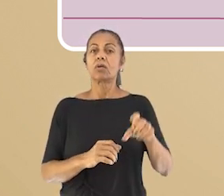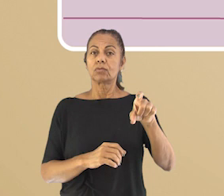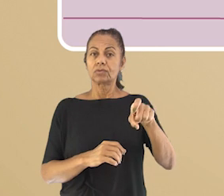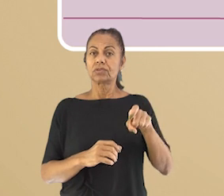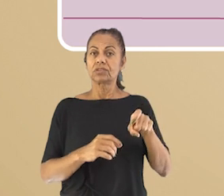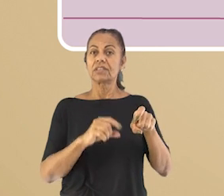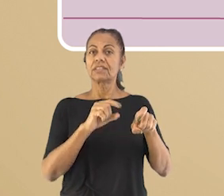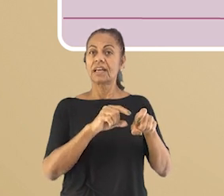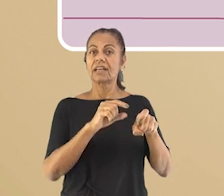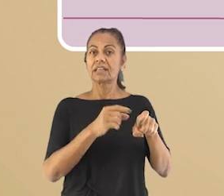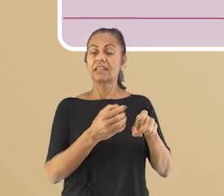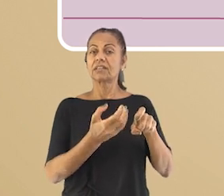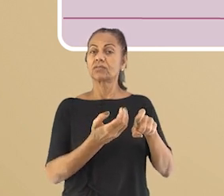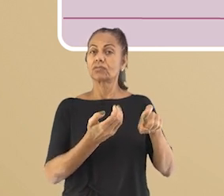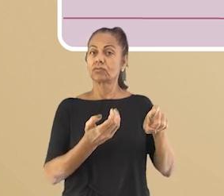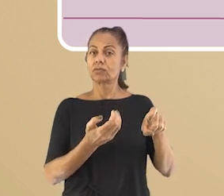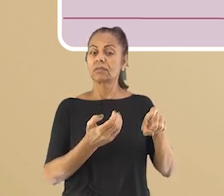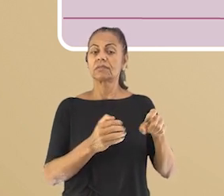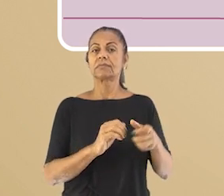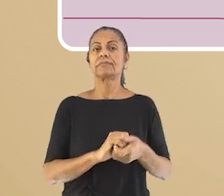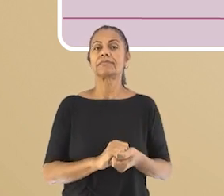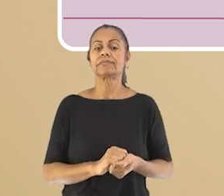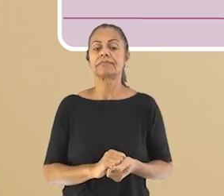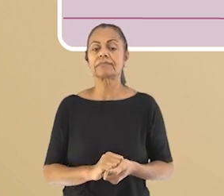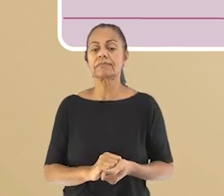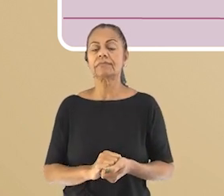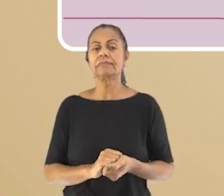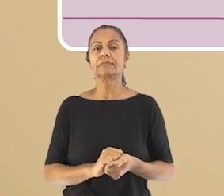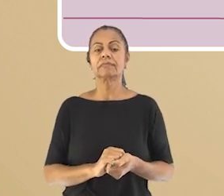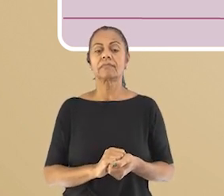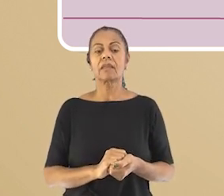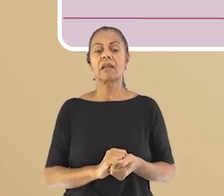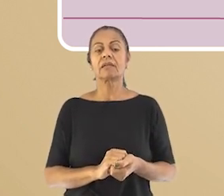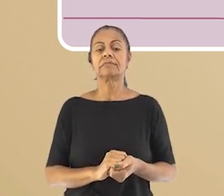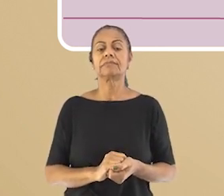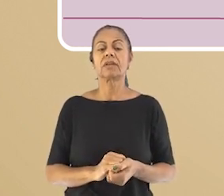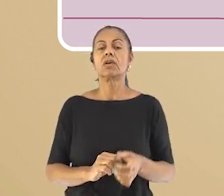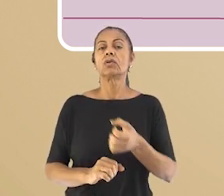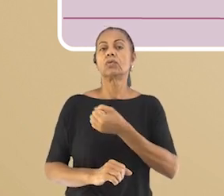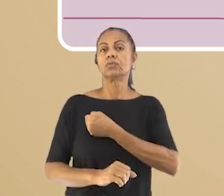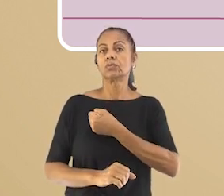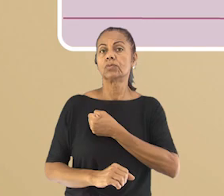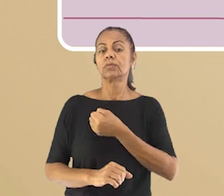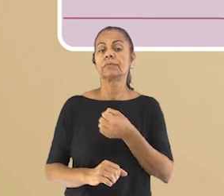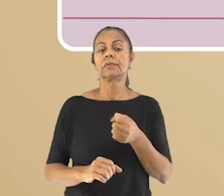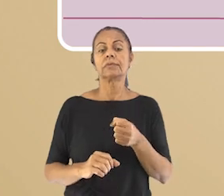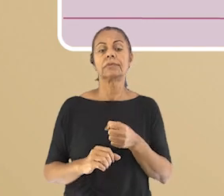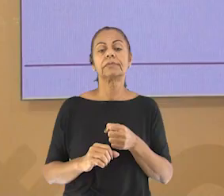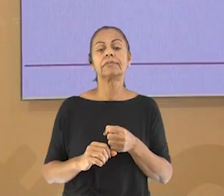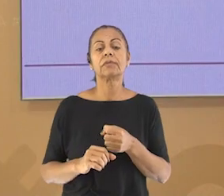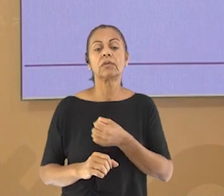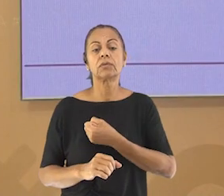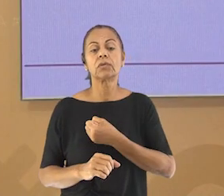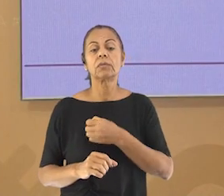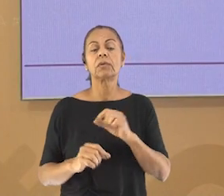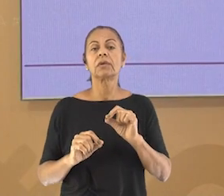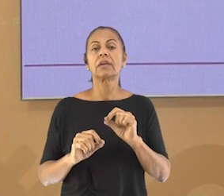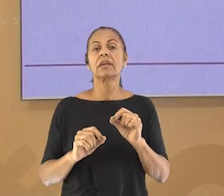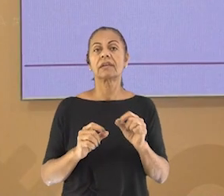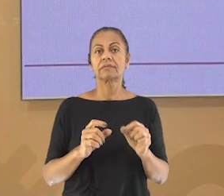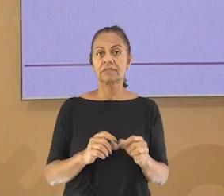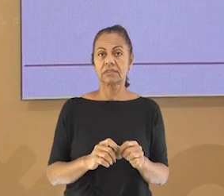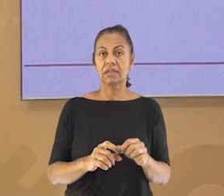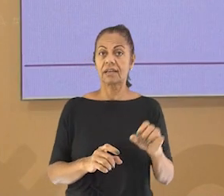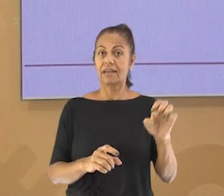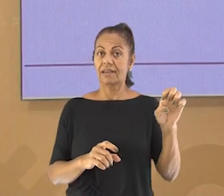igualdade. Ou seja, o x deve ficar sozinho em um dos membros da equação. E os membros